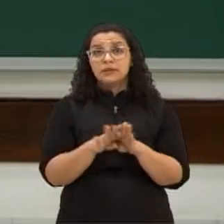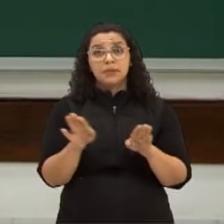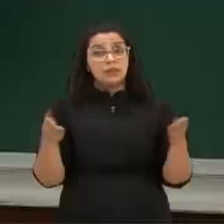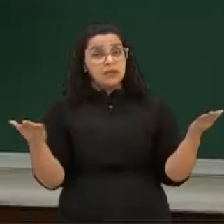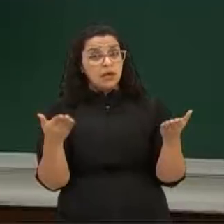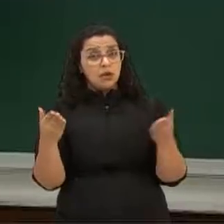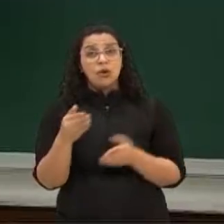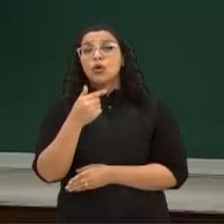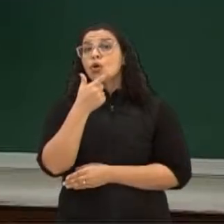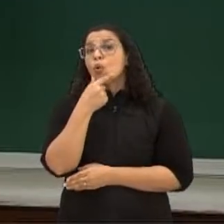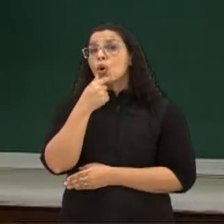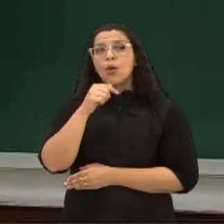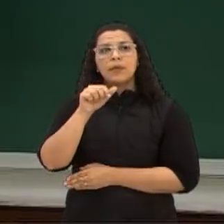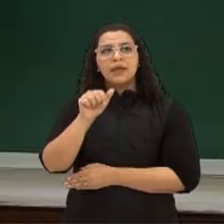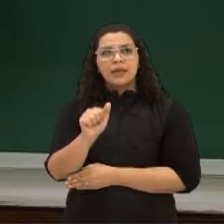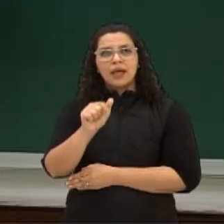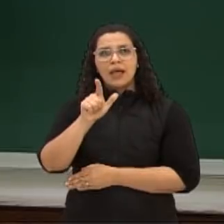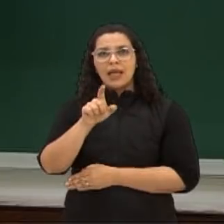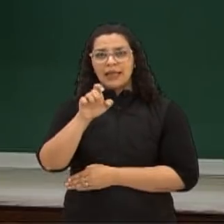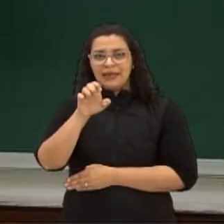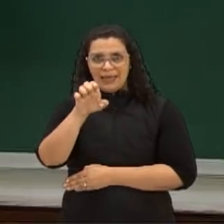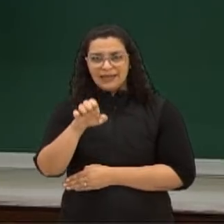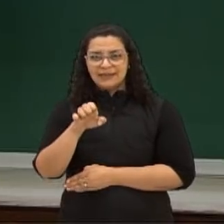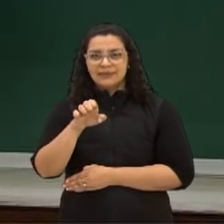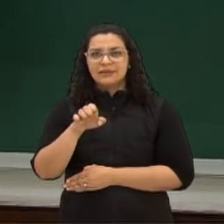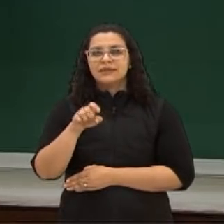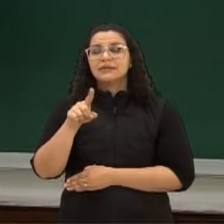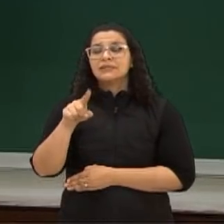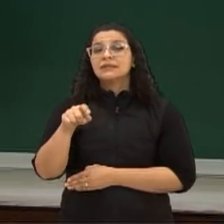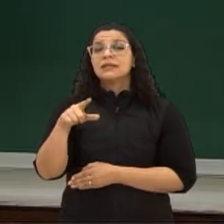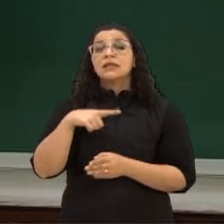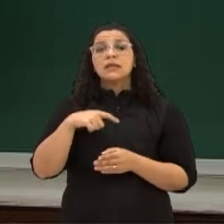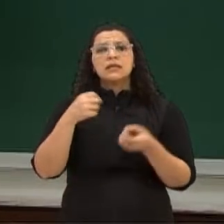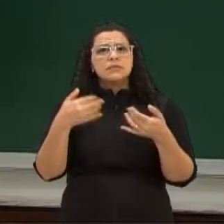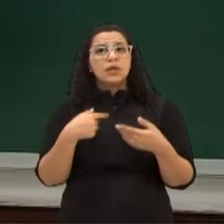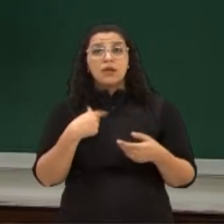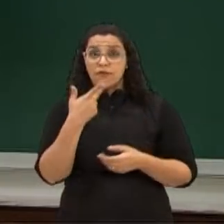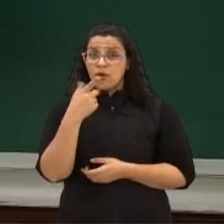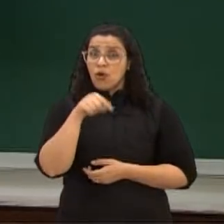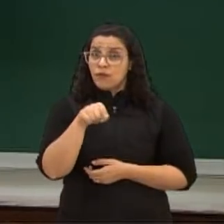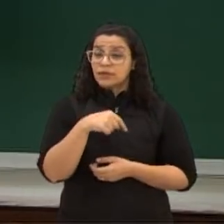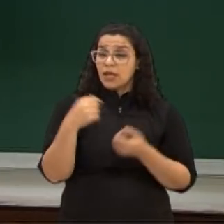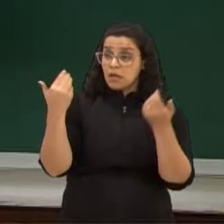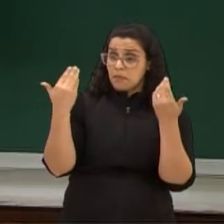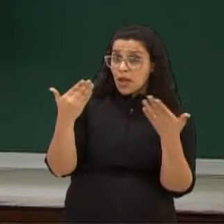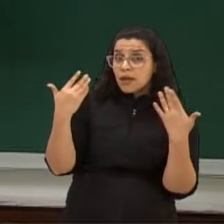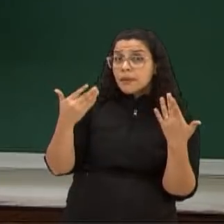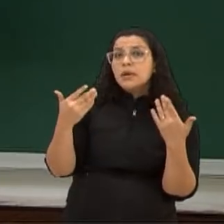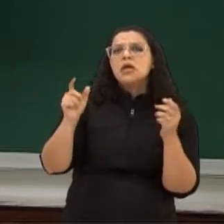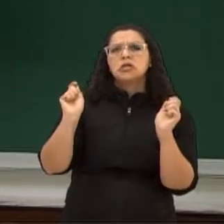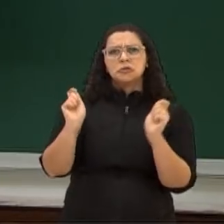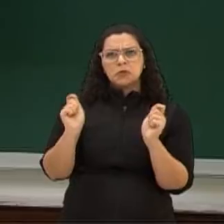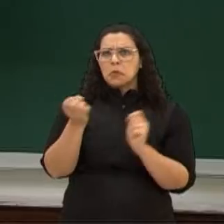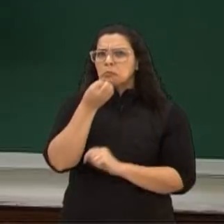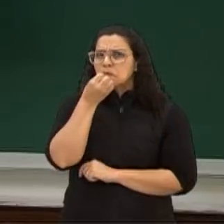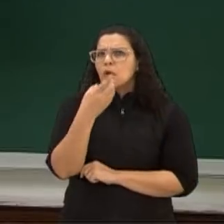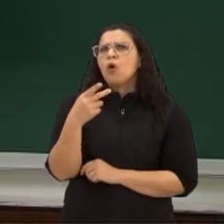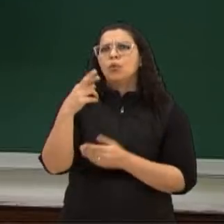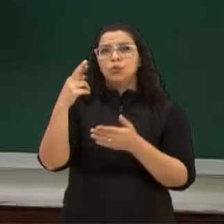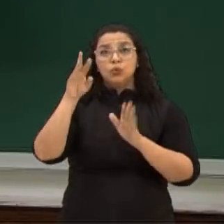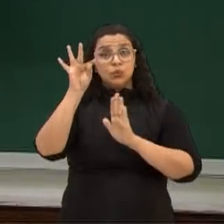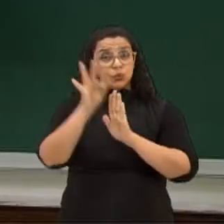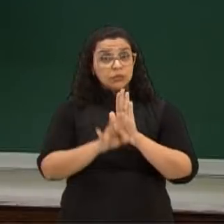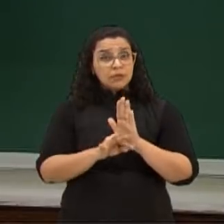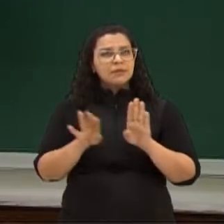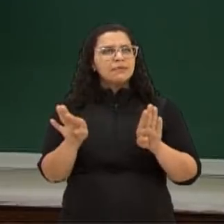caso, o Alex Bernardes, que foi quem escreveu a carta, ele faz as duas coisas. Ele elogia ali e